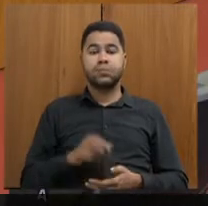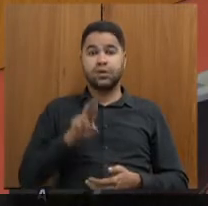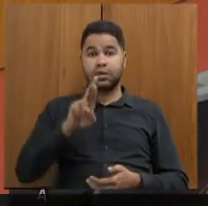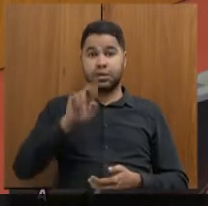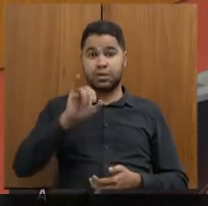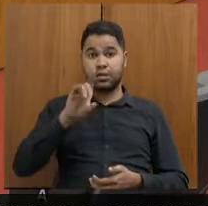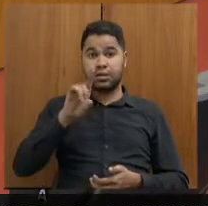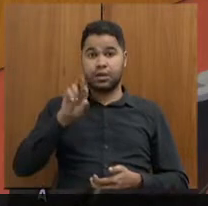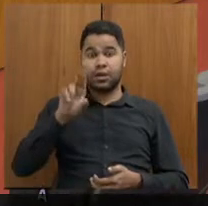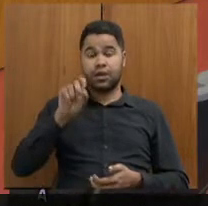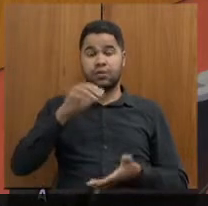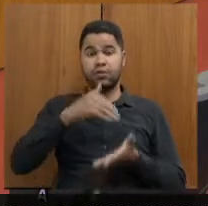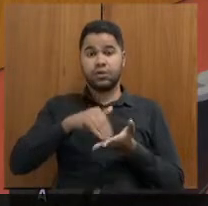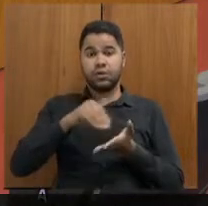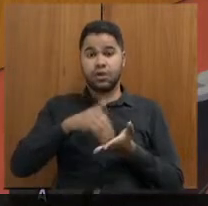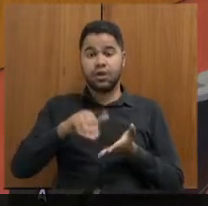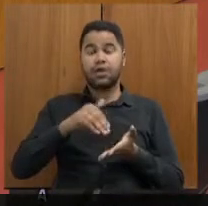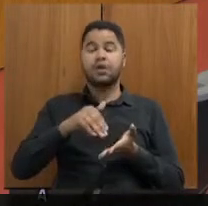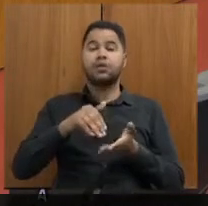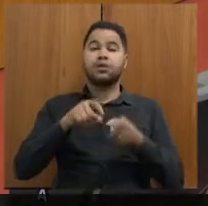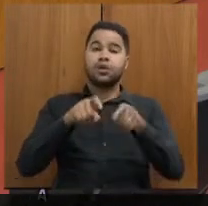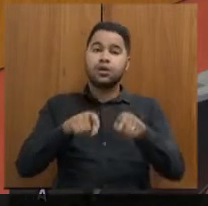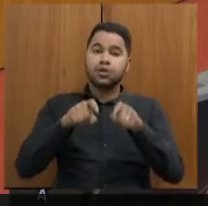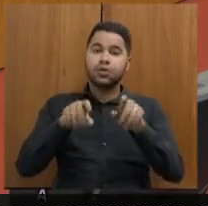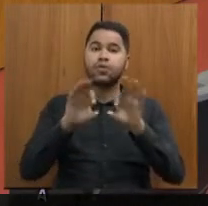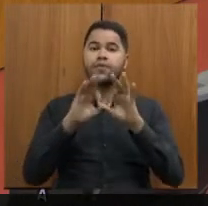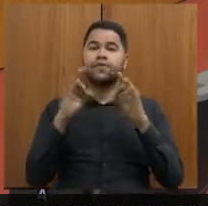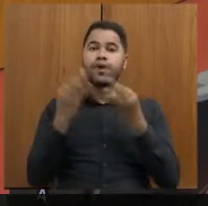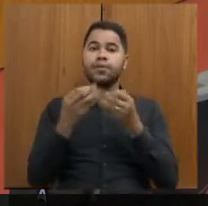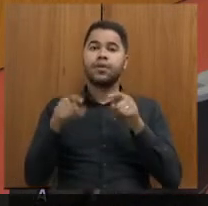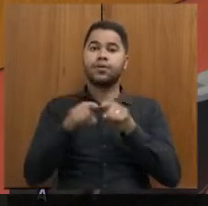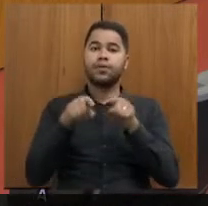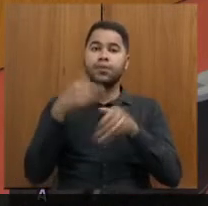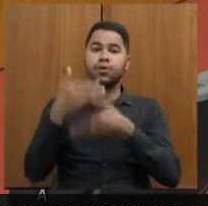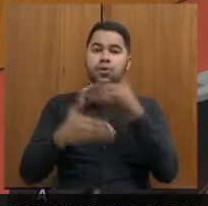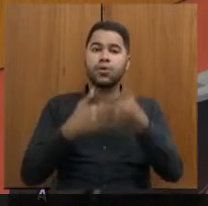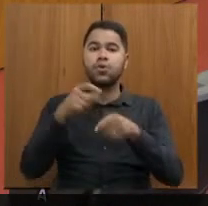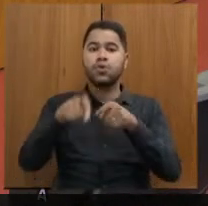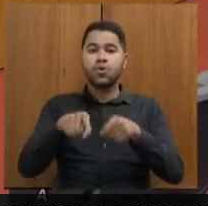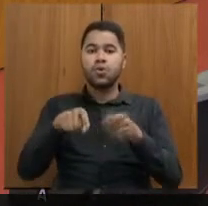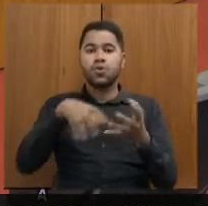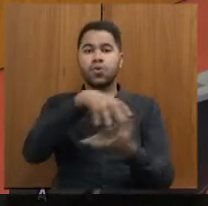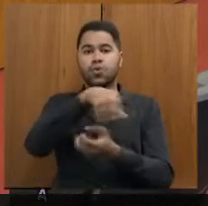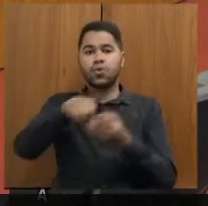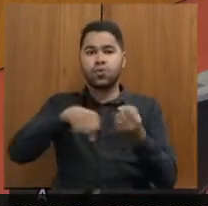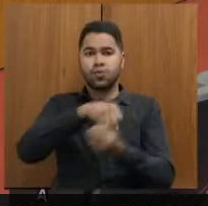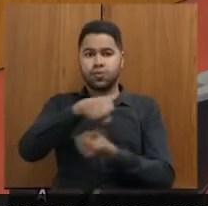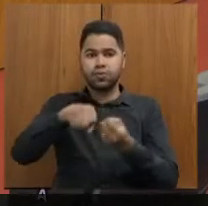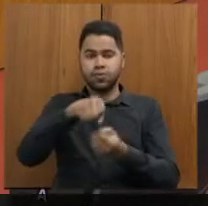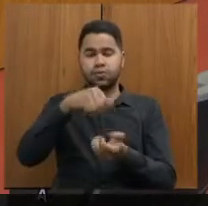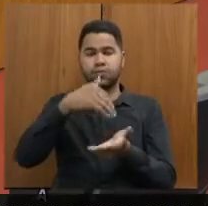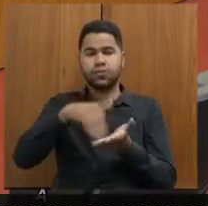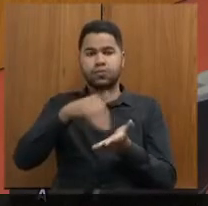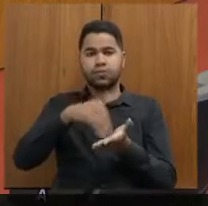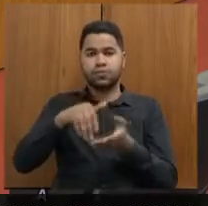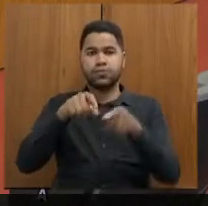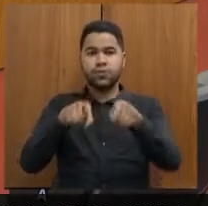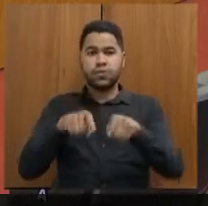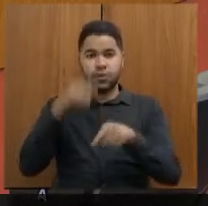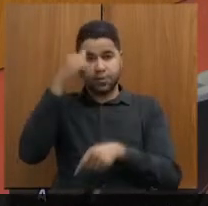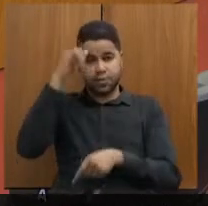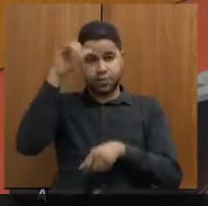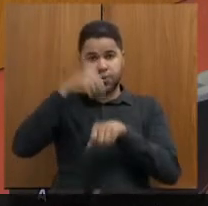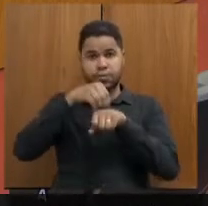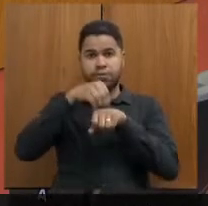secretaria de agricultura familiar e desenvolvimento Rural sustentável da secretaria do estado da agricultura pecuária